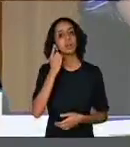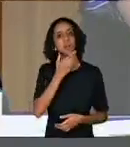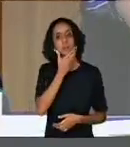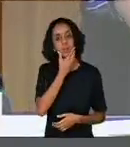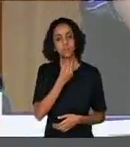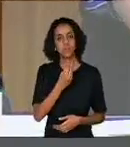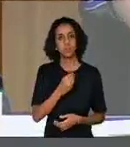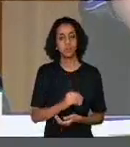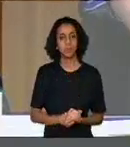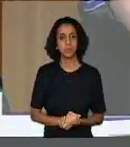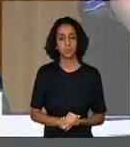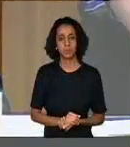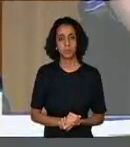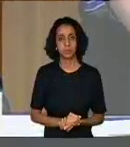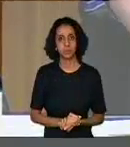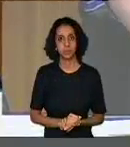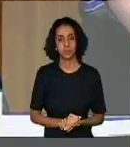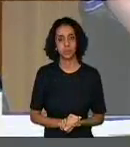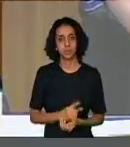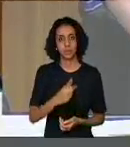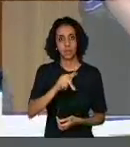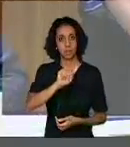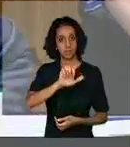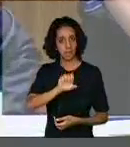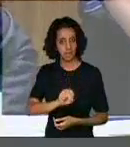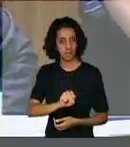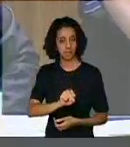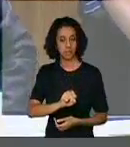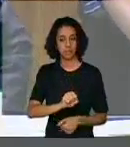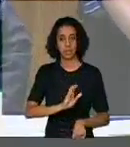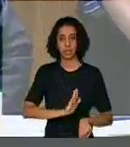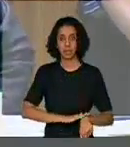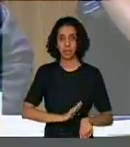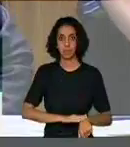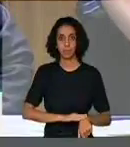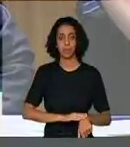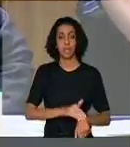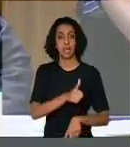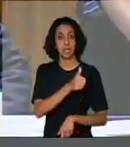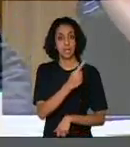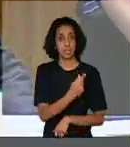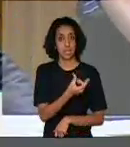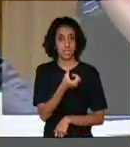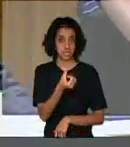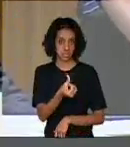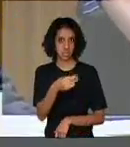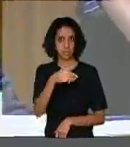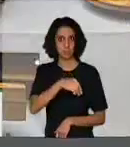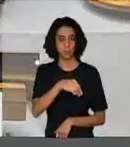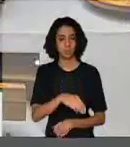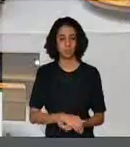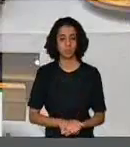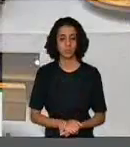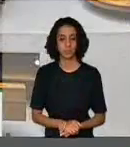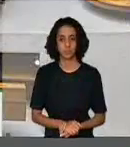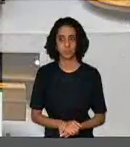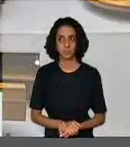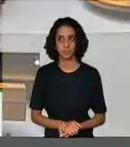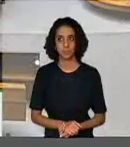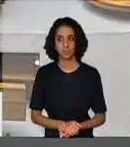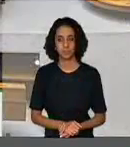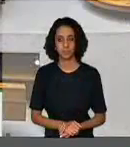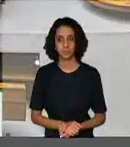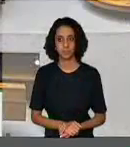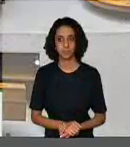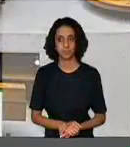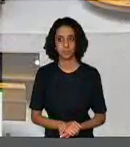a palavra ao nosso amigo deputado Paes Landins pelo tempo de 16 minutos. Senhor presidente,